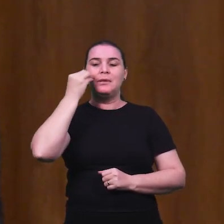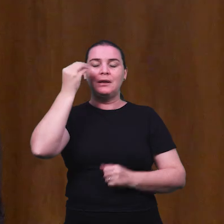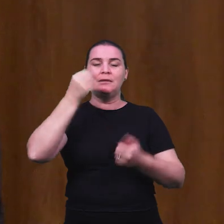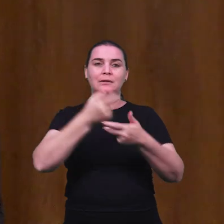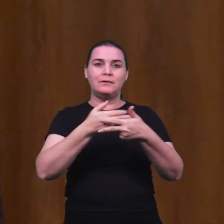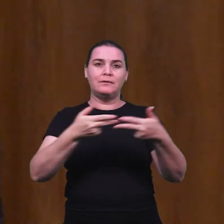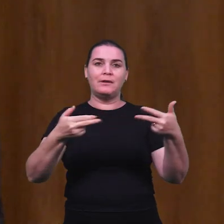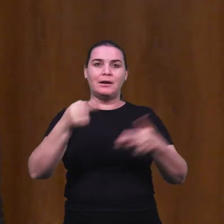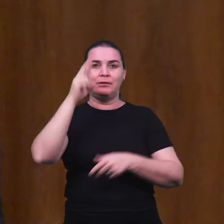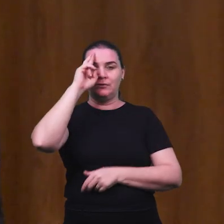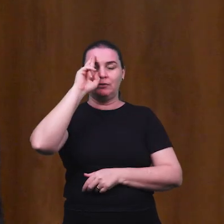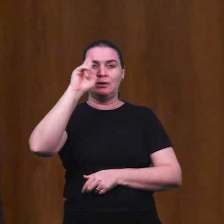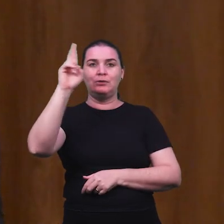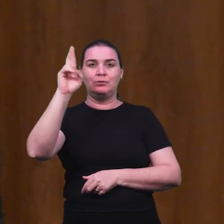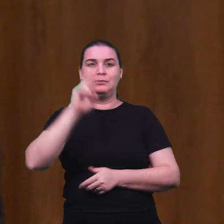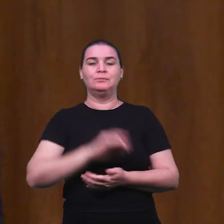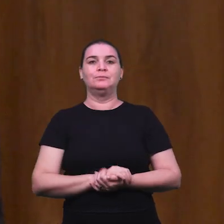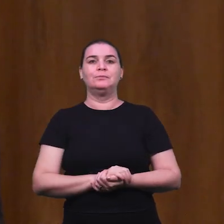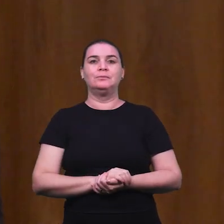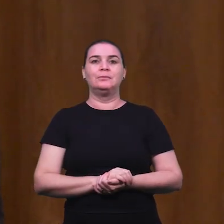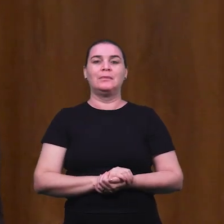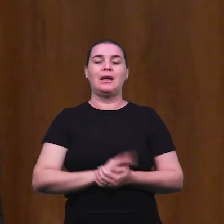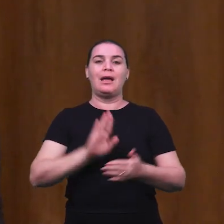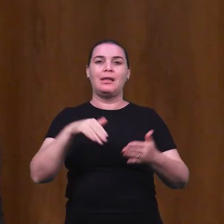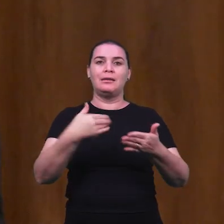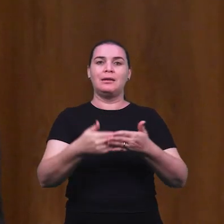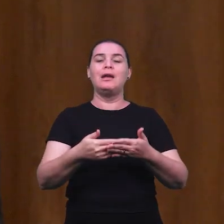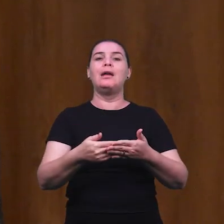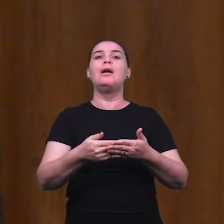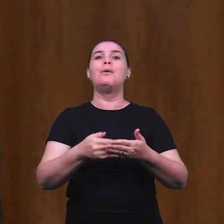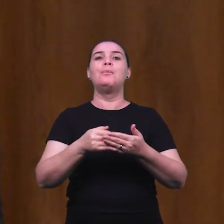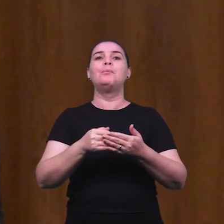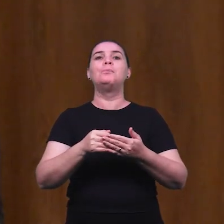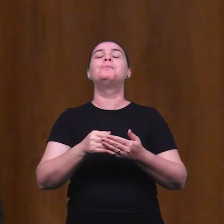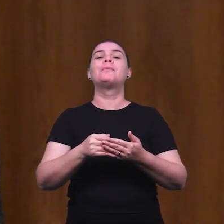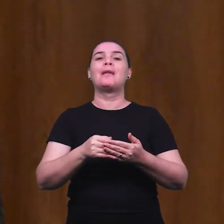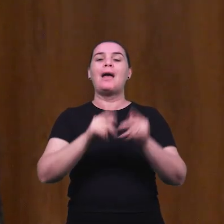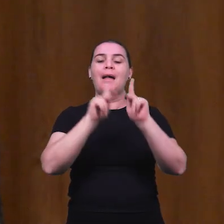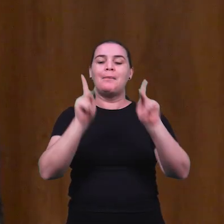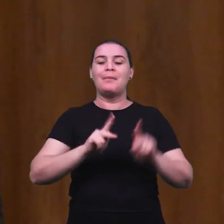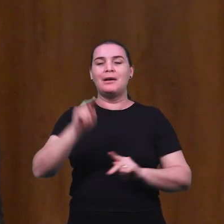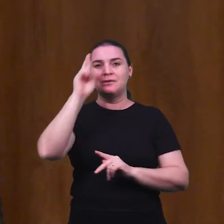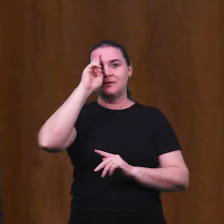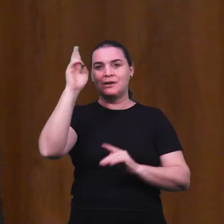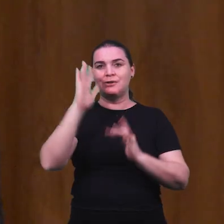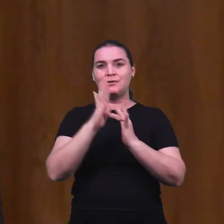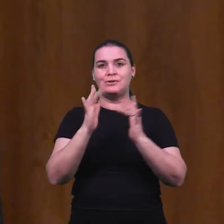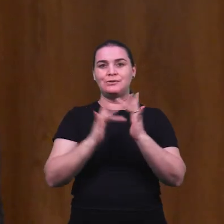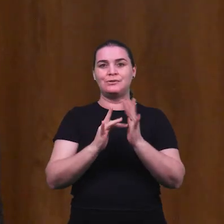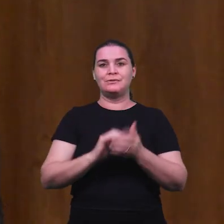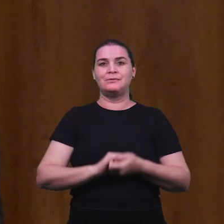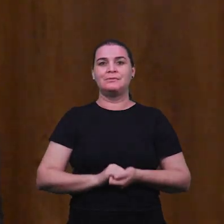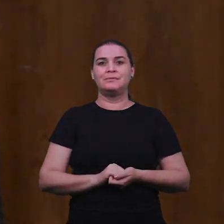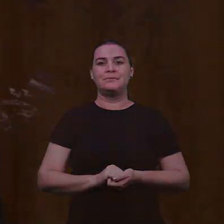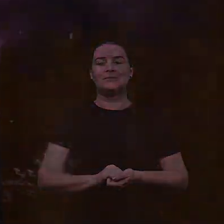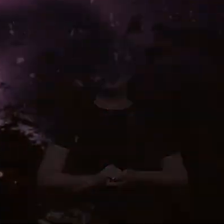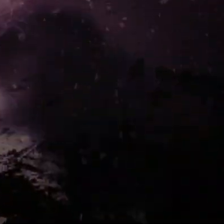experiências na presença do nosso Deus. Até o nosso próximo episódio. A todos, a paz do Senhor Jesus.